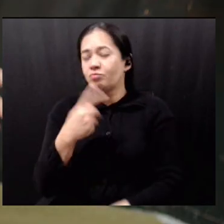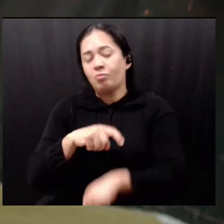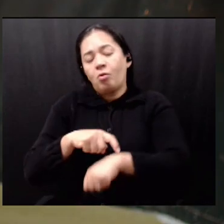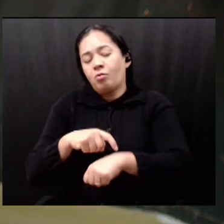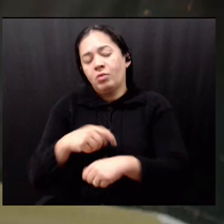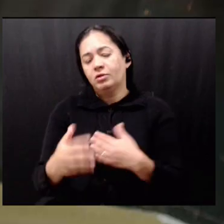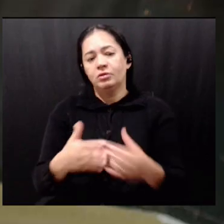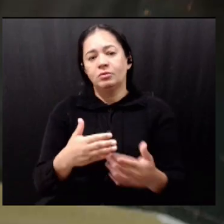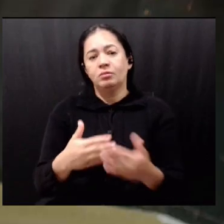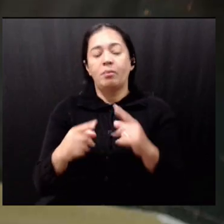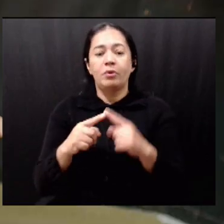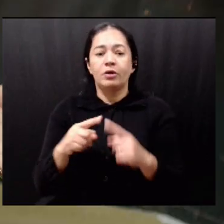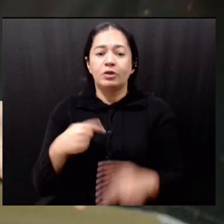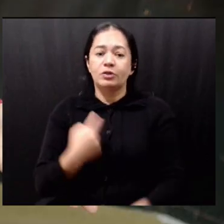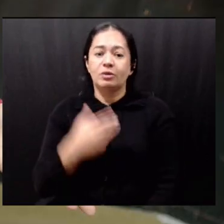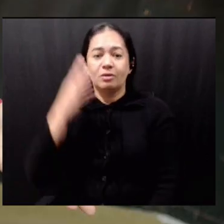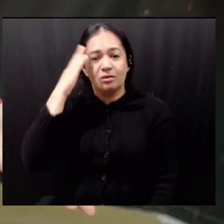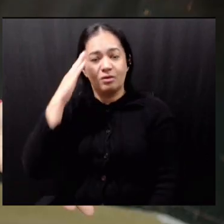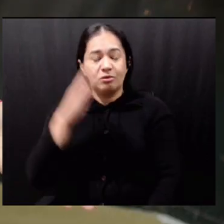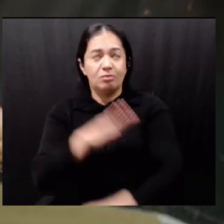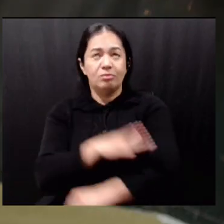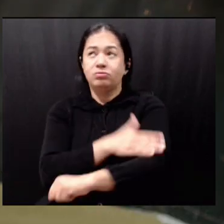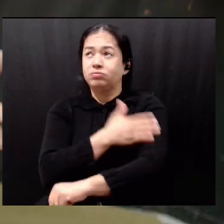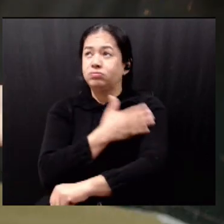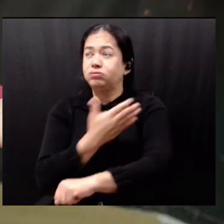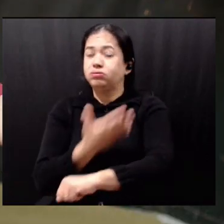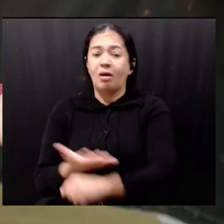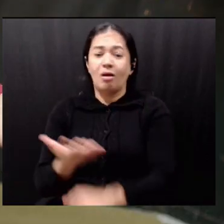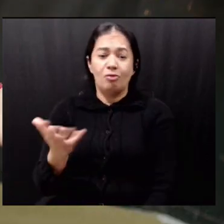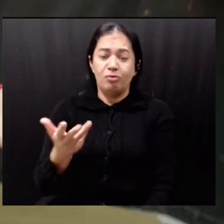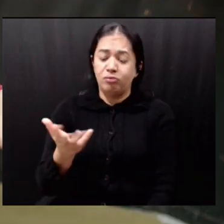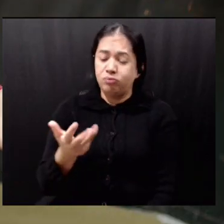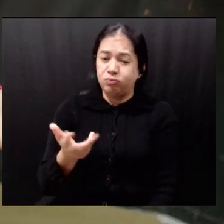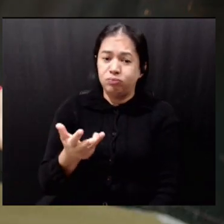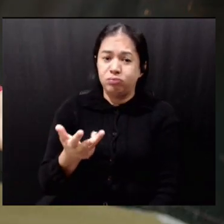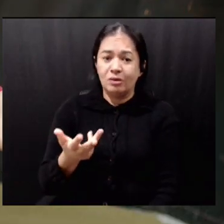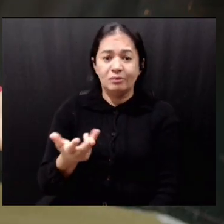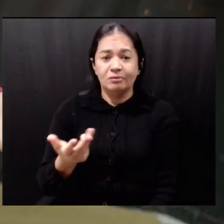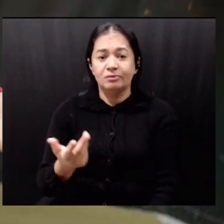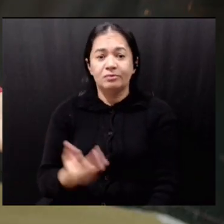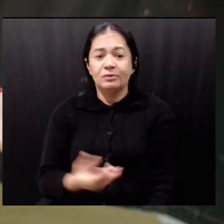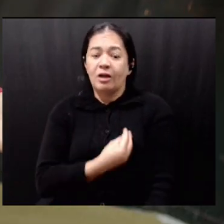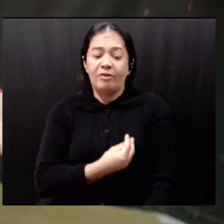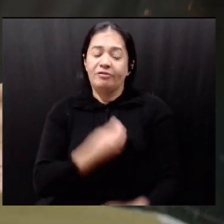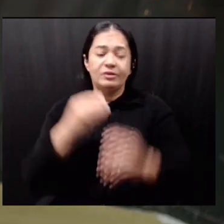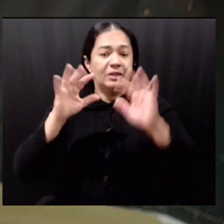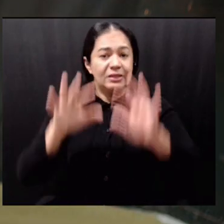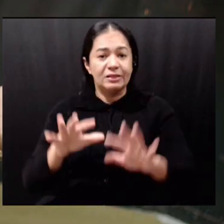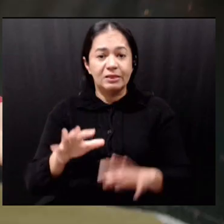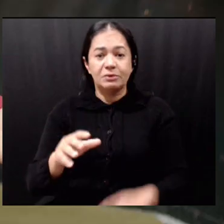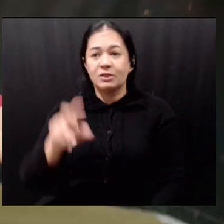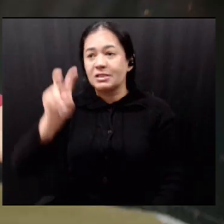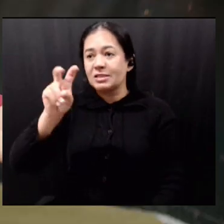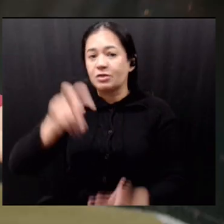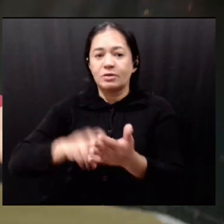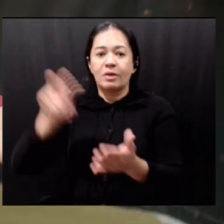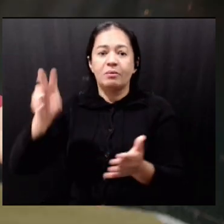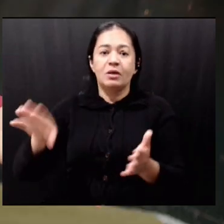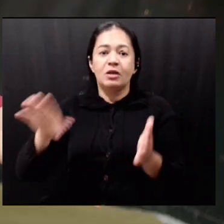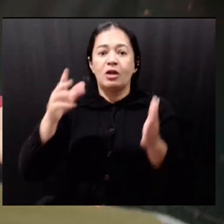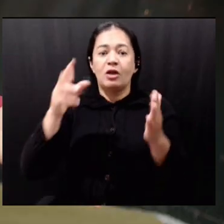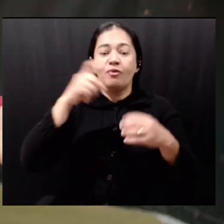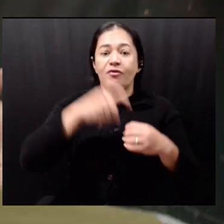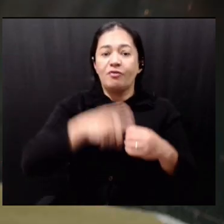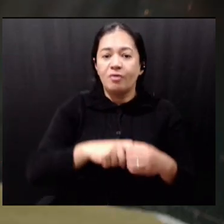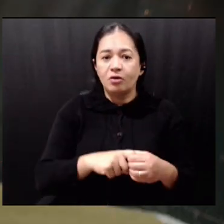sabe da correria do dia a dia, gente. A realidade, ela é essa. Tem gente que sai 5 horas da manhã de casa e volta para casa às 7, 8 horas